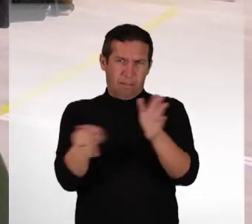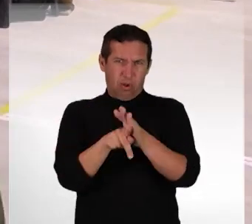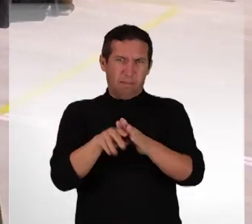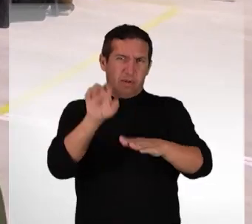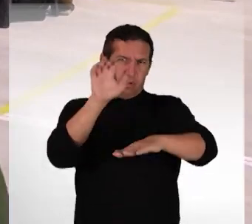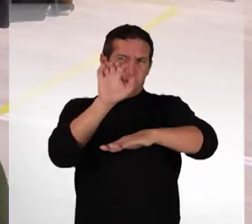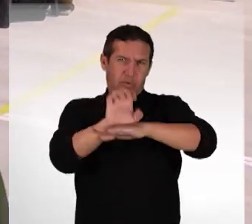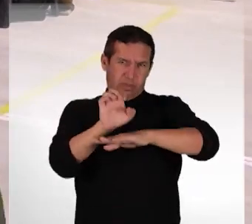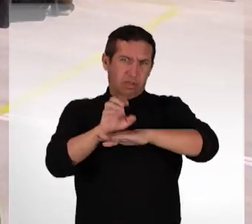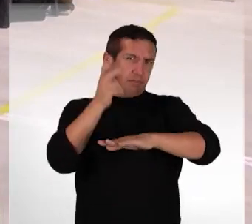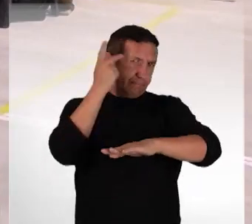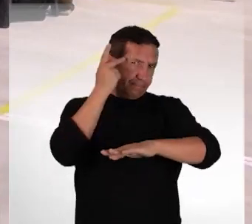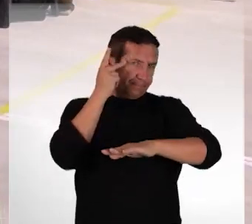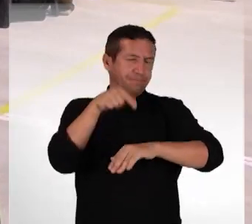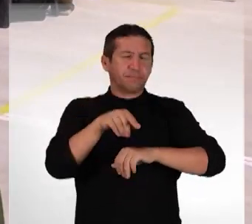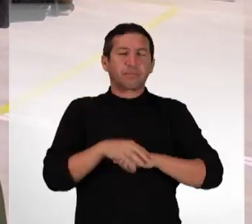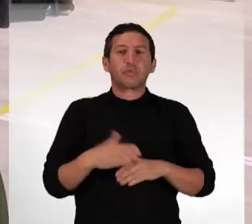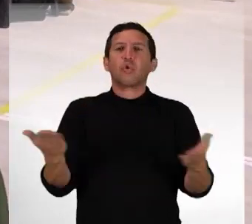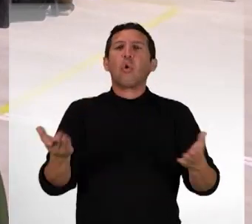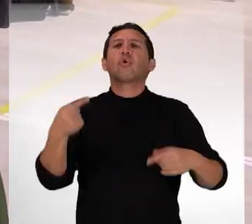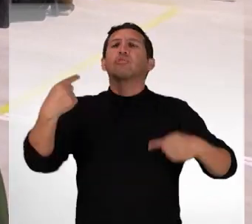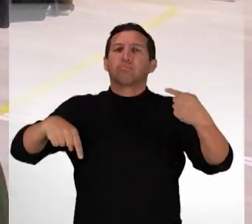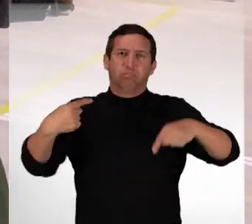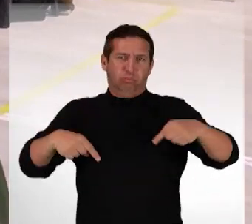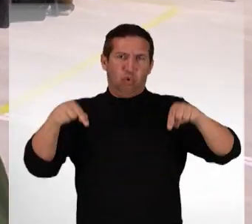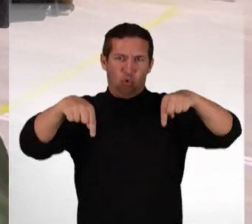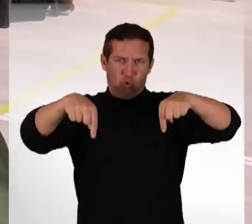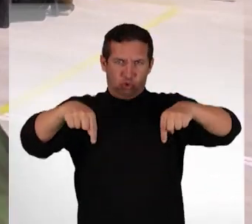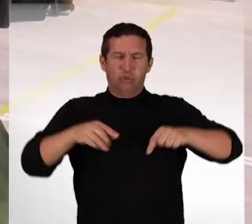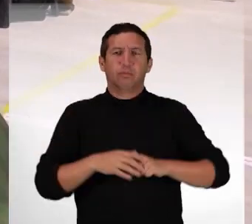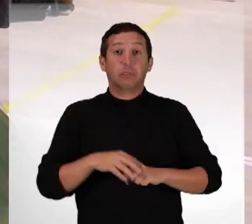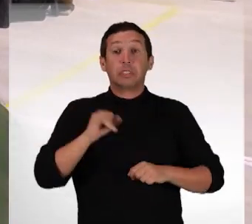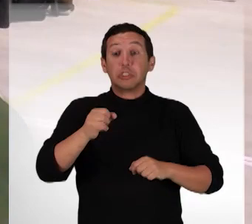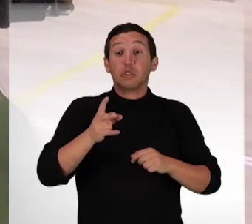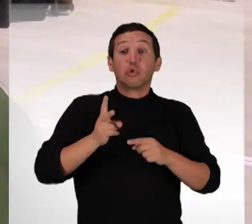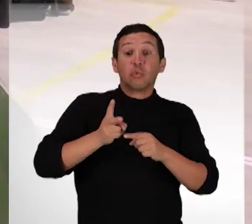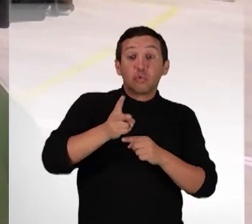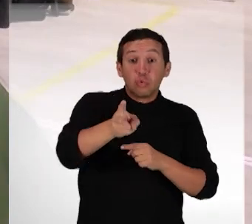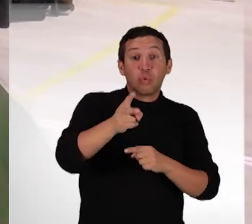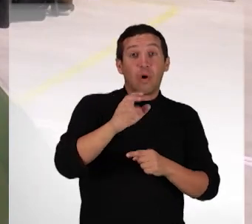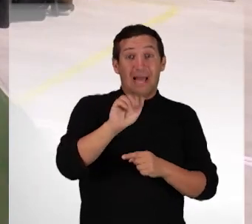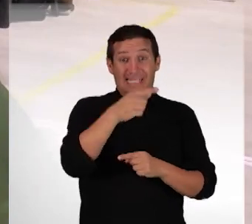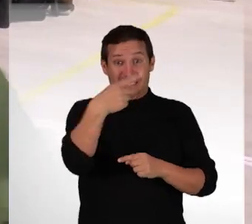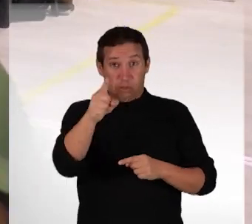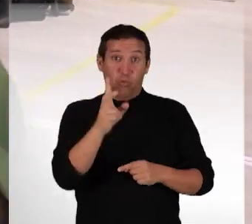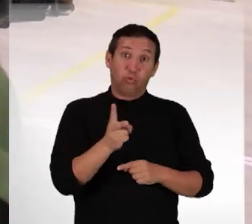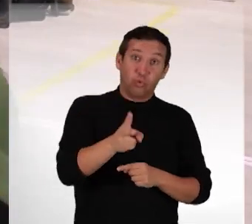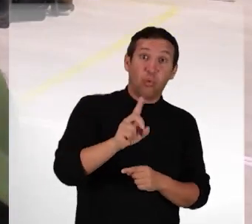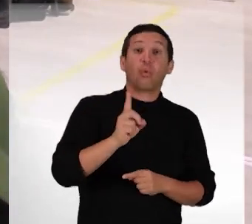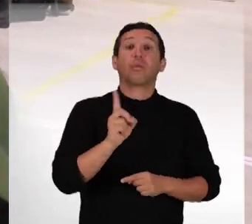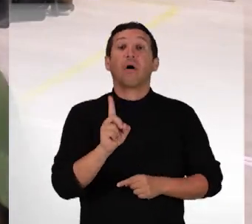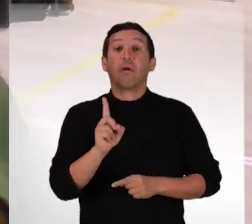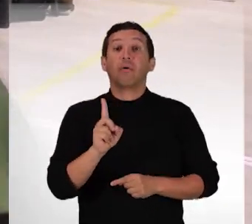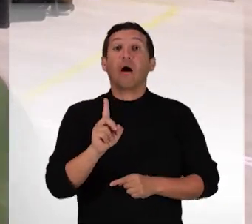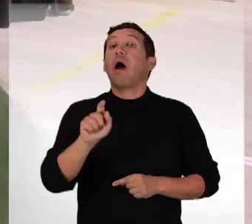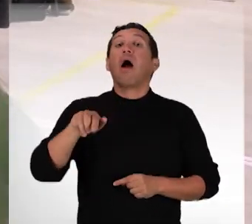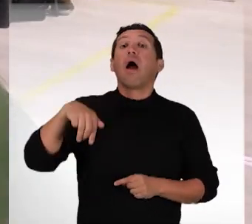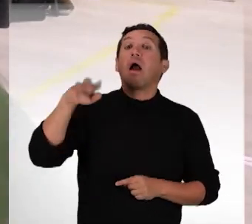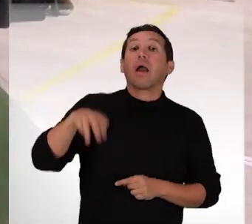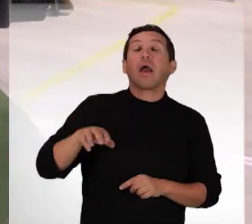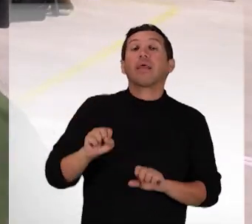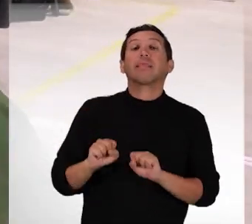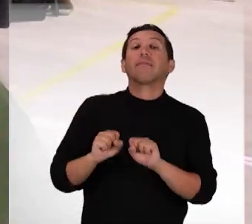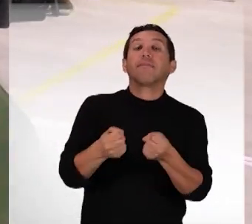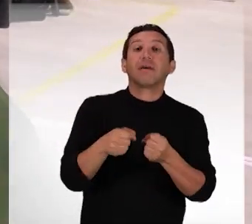e a respeito dela que está sendo discutido aqui hoje, a continuidade ou não desta ação. Quem defende